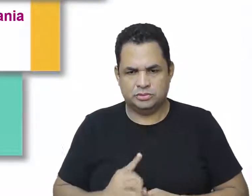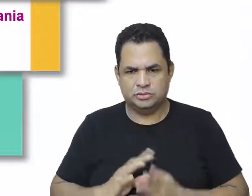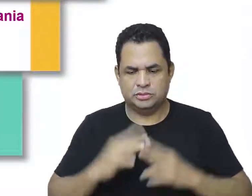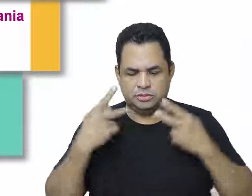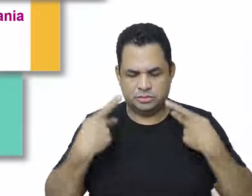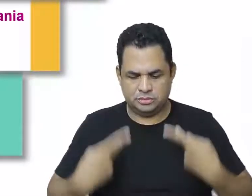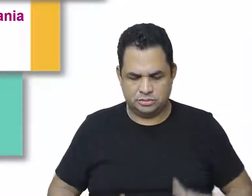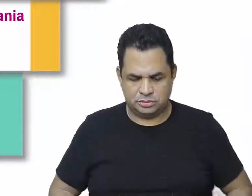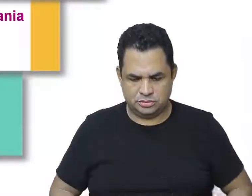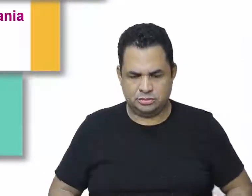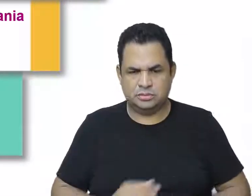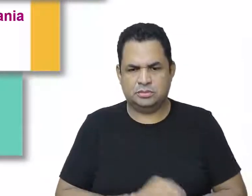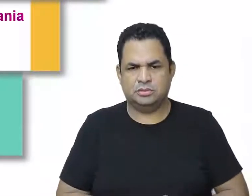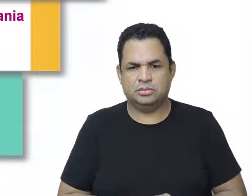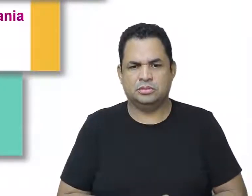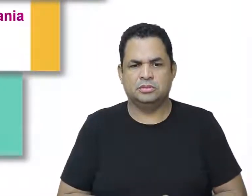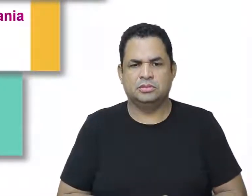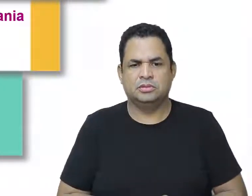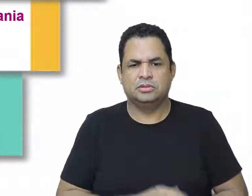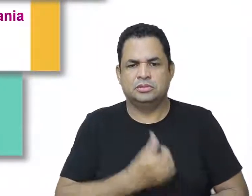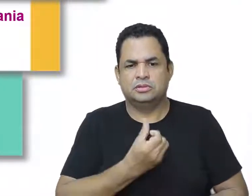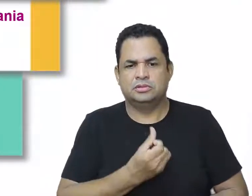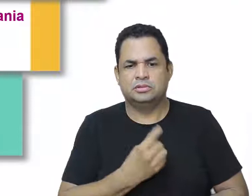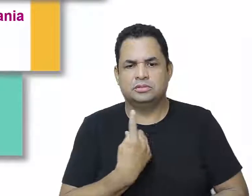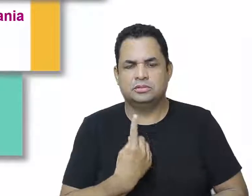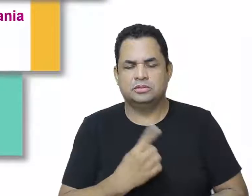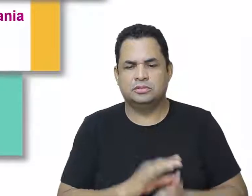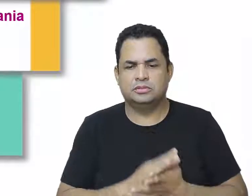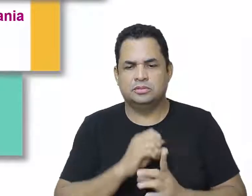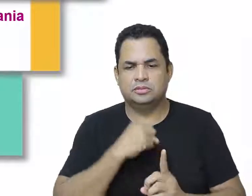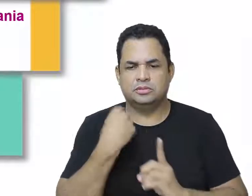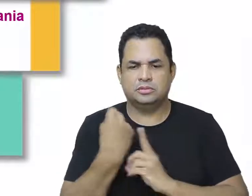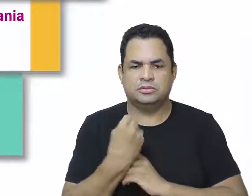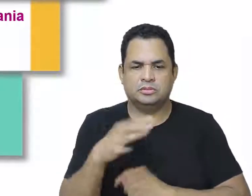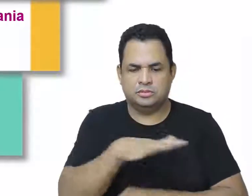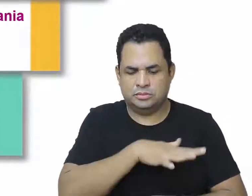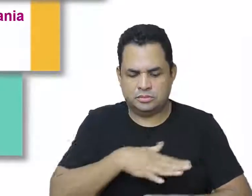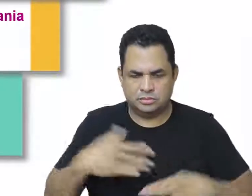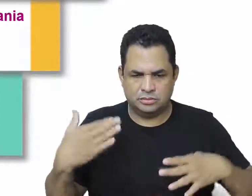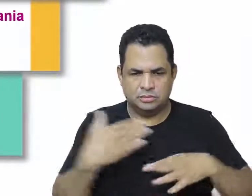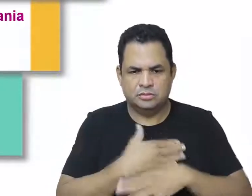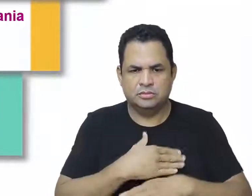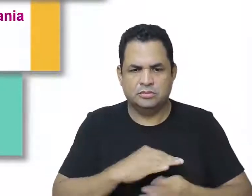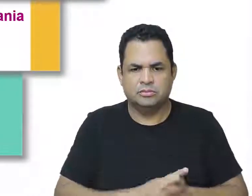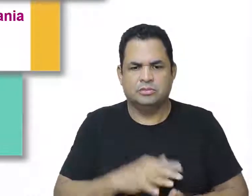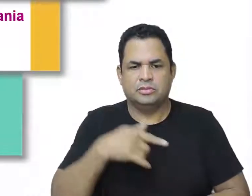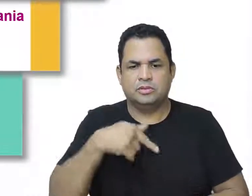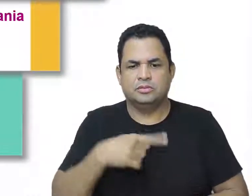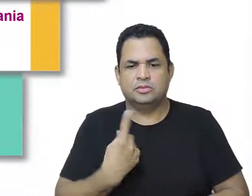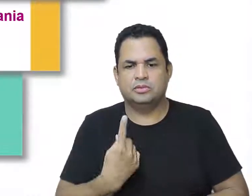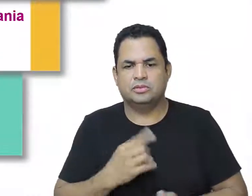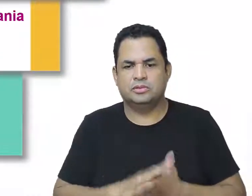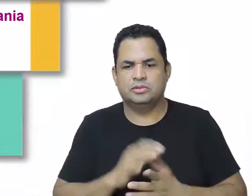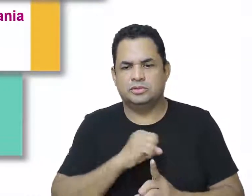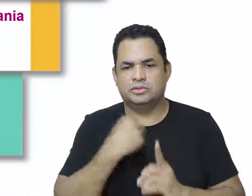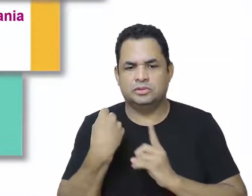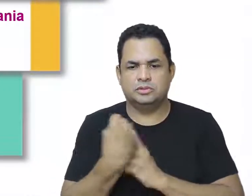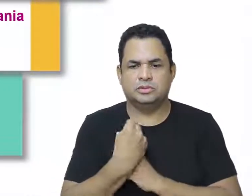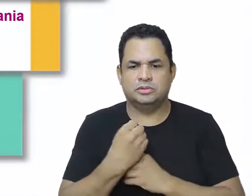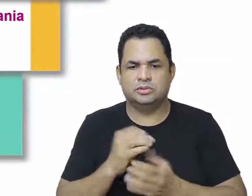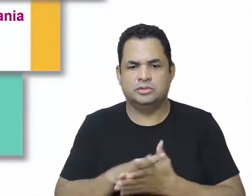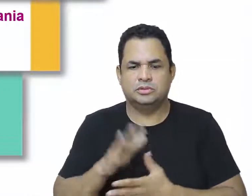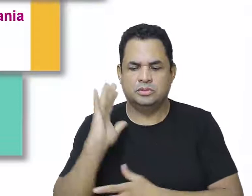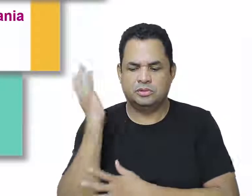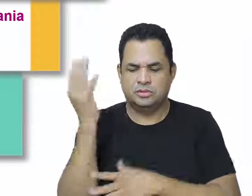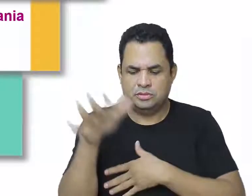Direitos Humanos. Aula 6.1, Sociedade e Espaço Urbano. E aula 7.1,